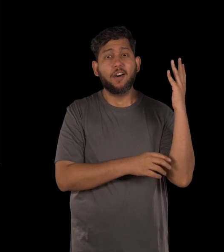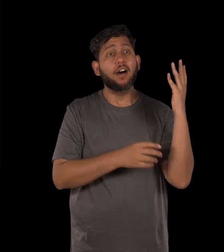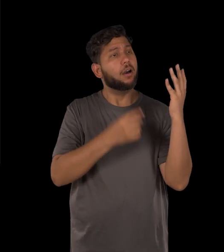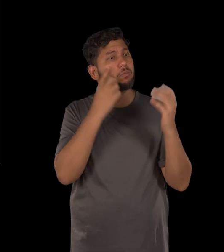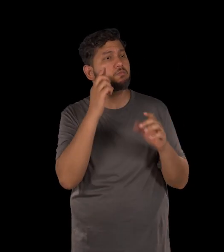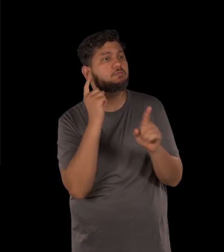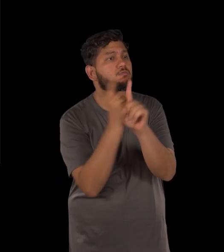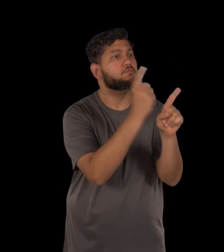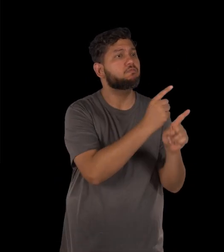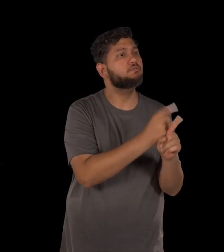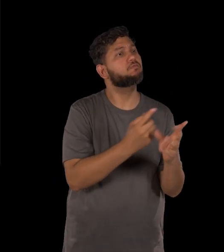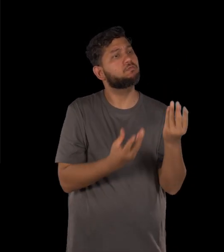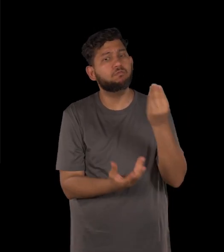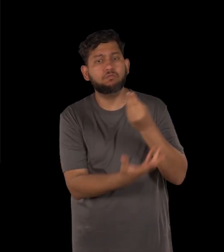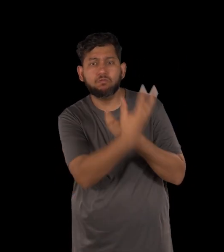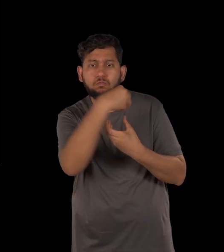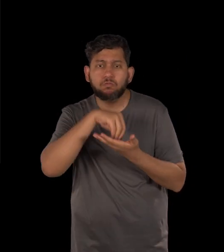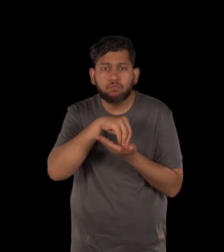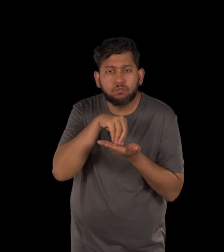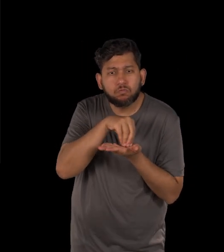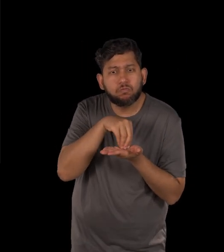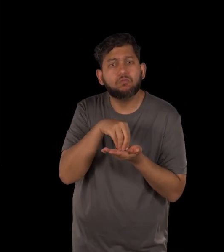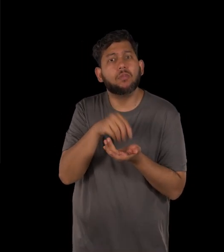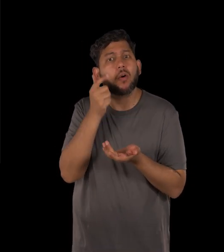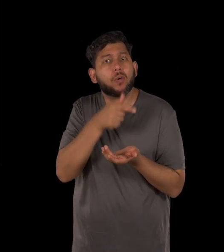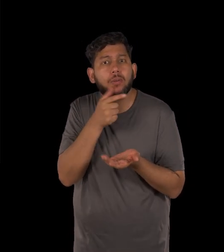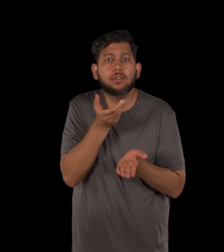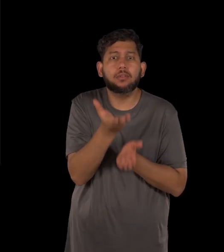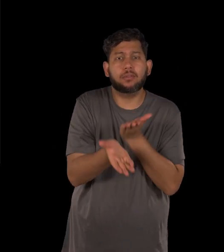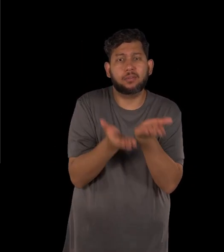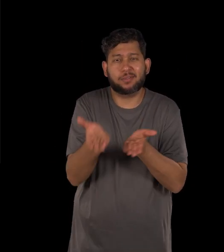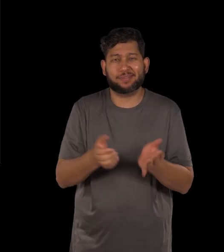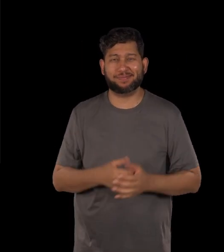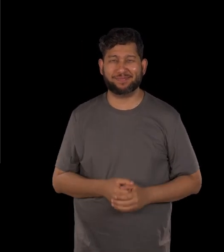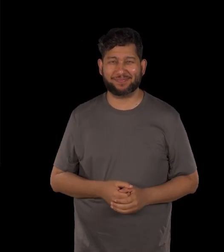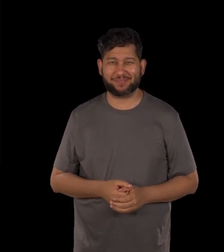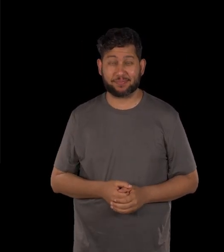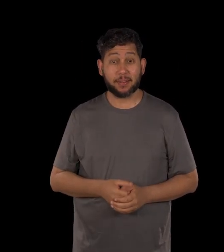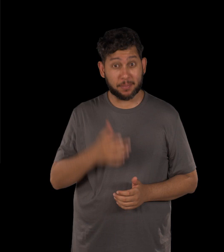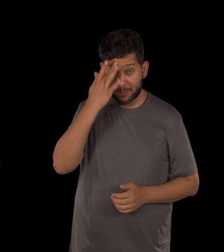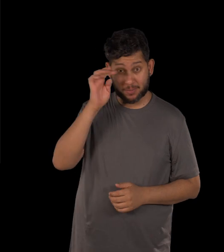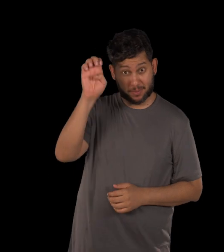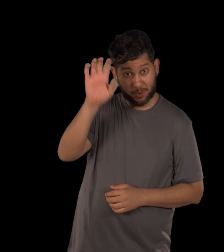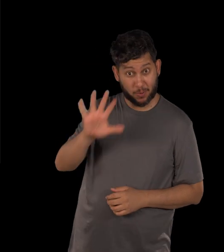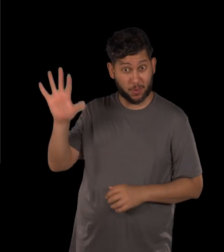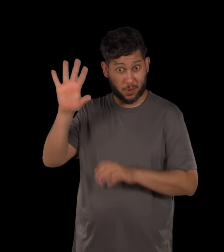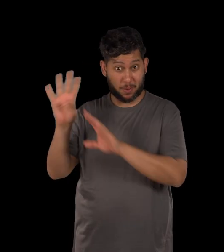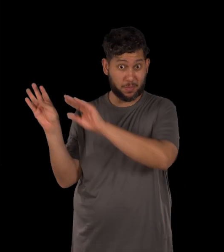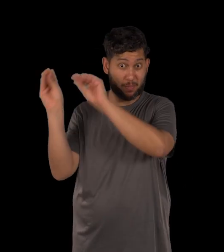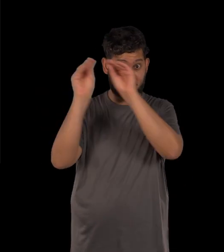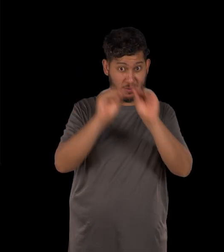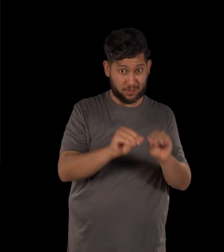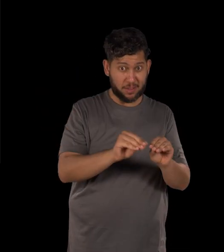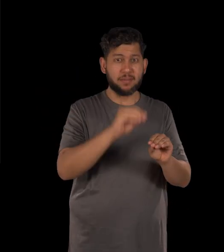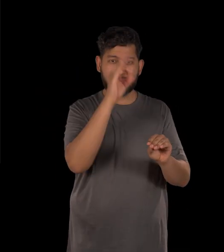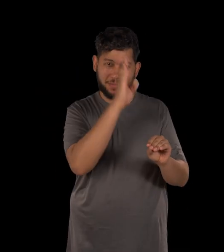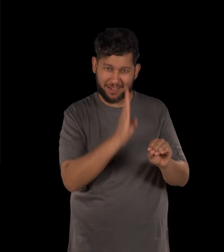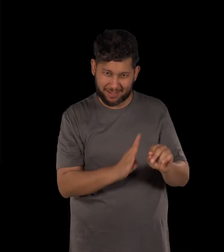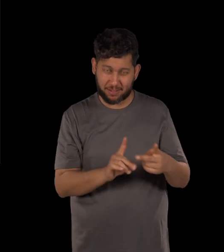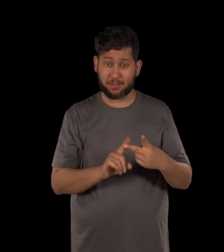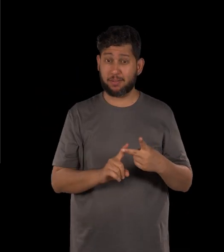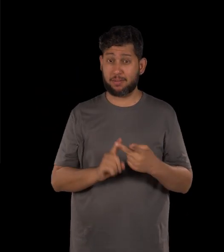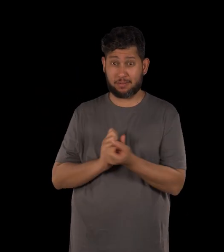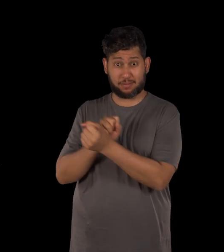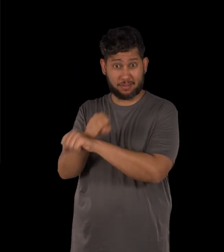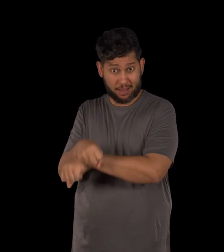propriedades terapêuticas. O aumento do número de europeus que viviam na colônia e a chegada de escravizados africanos